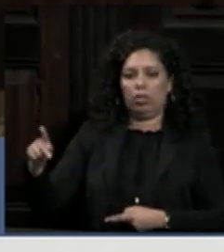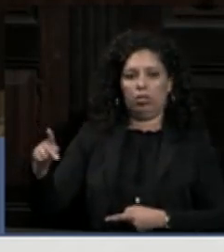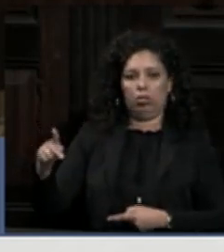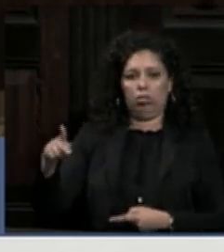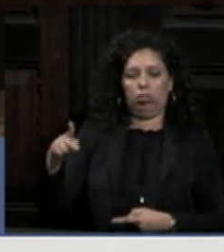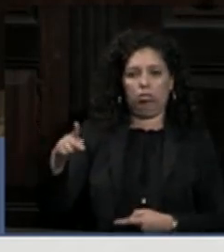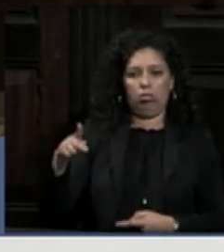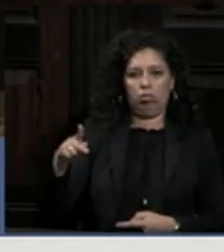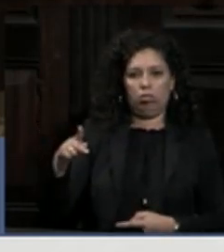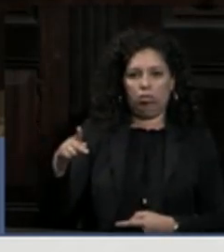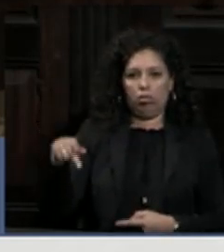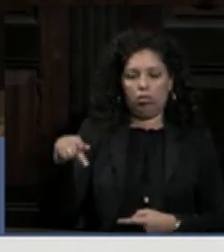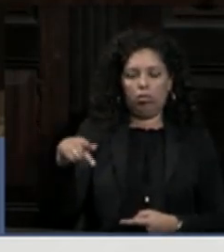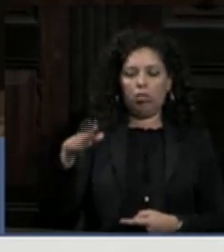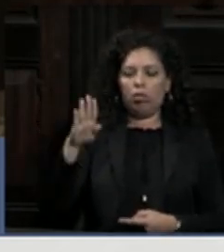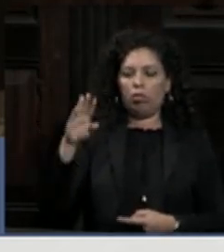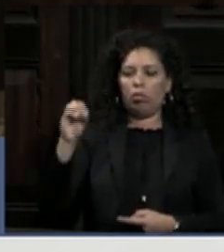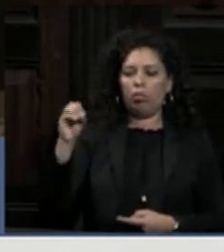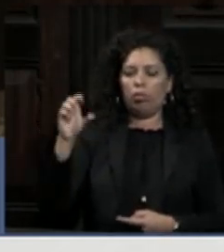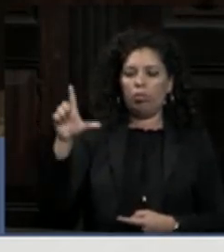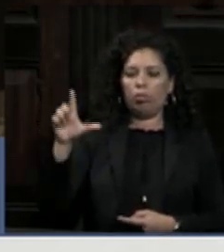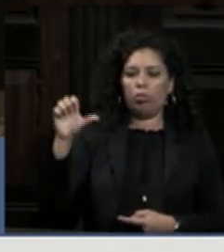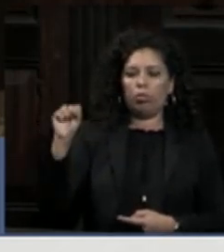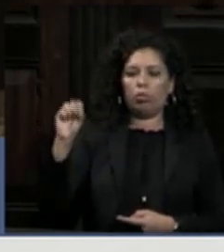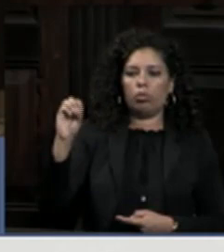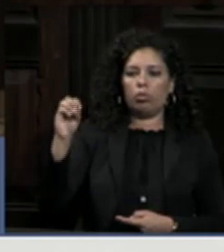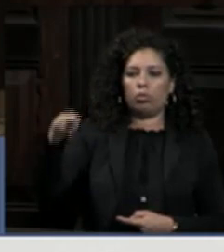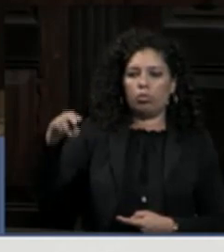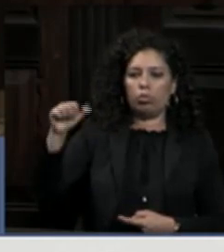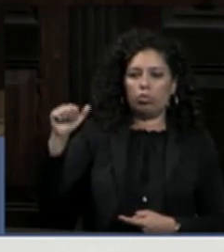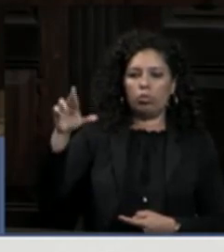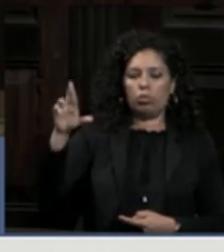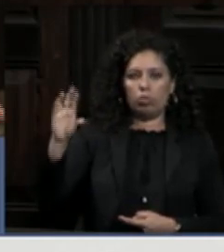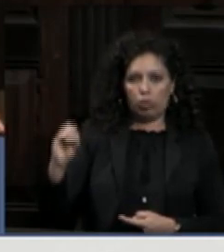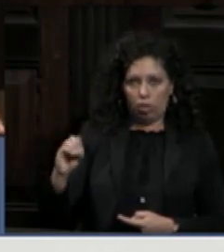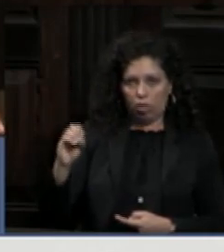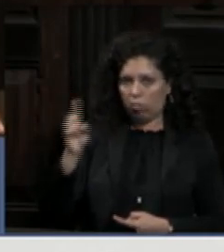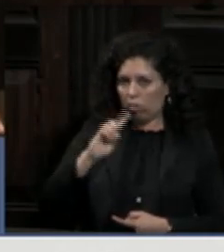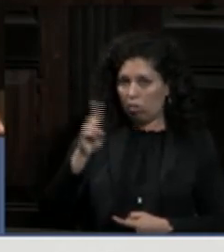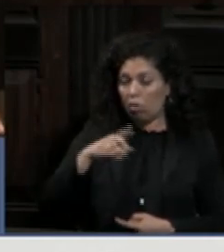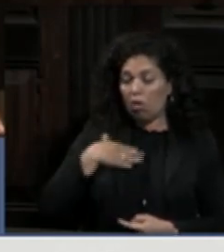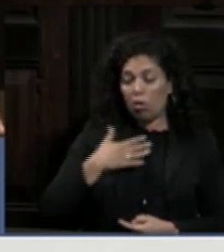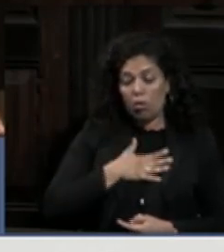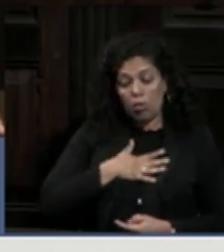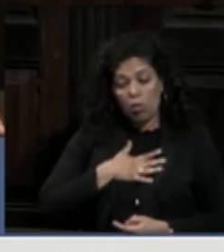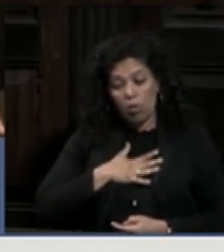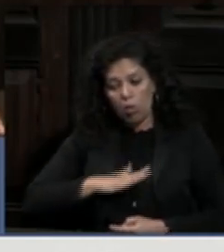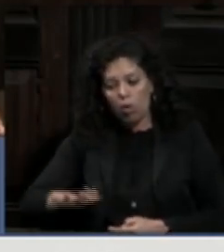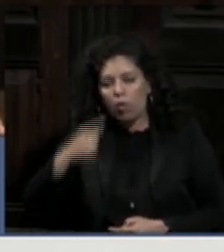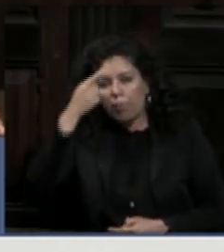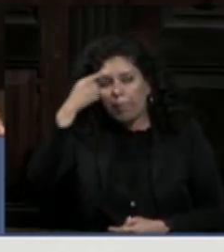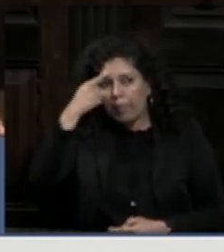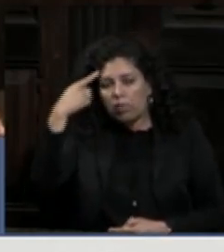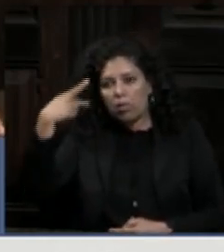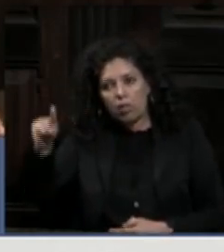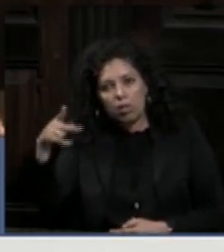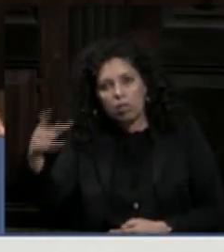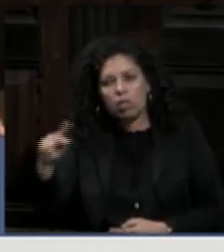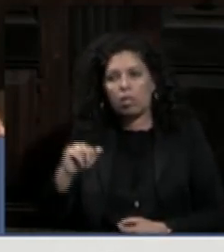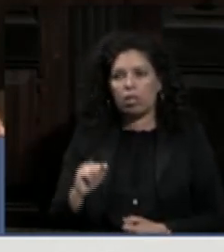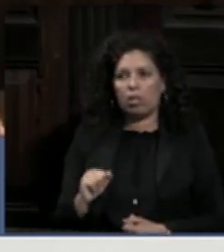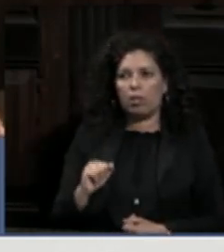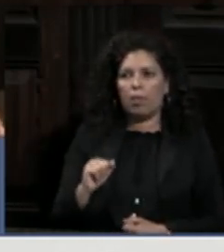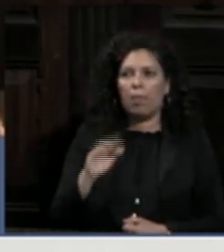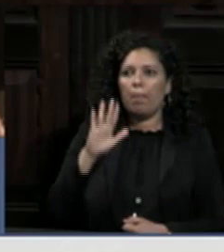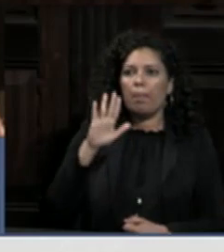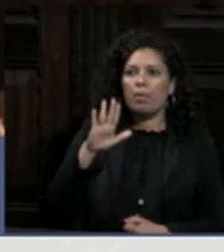das idéias dele mas não posso deixar que o fiz no dia do atentado